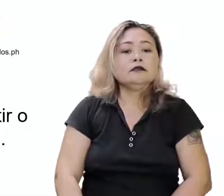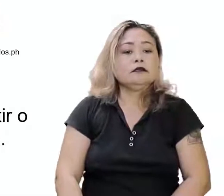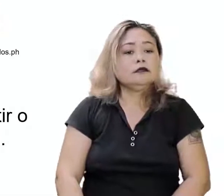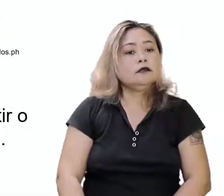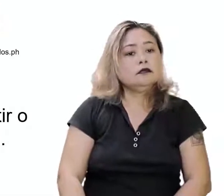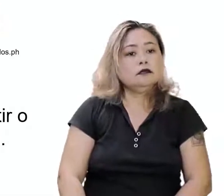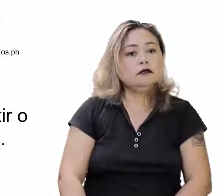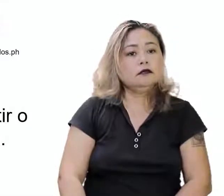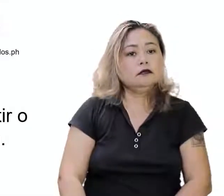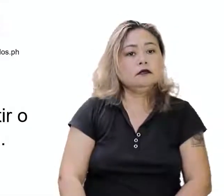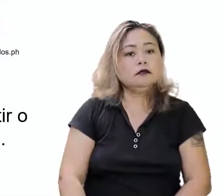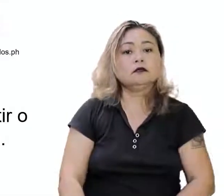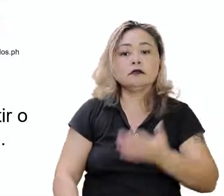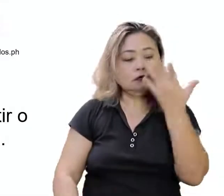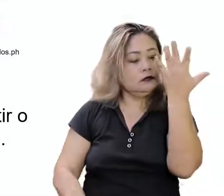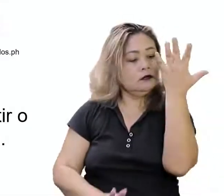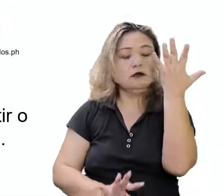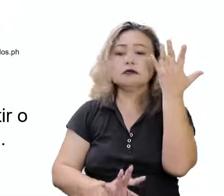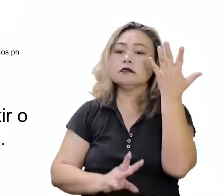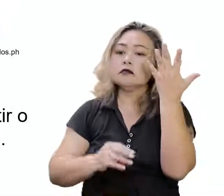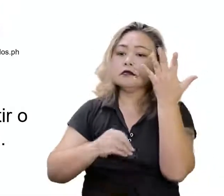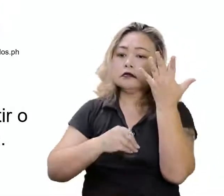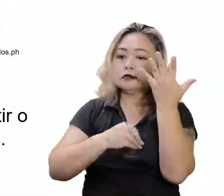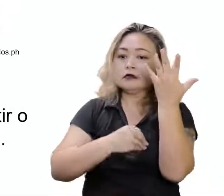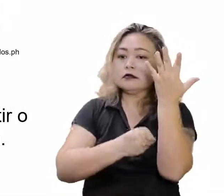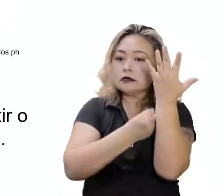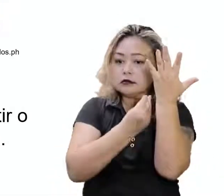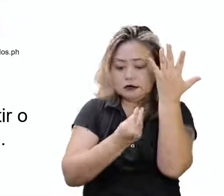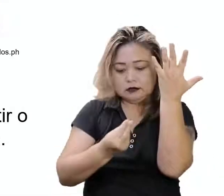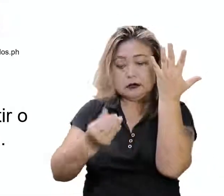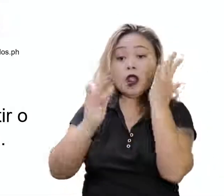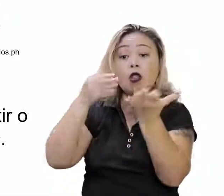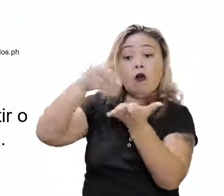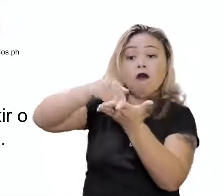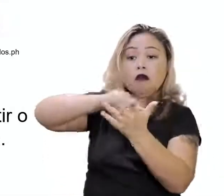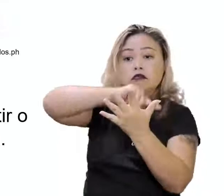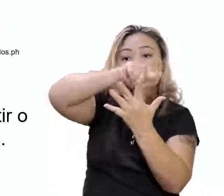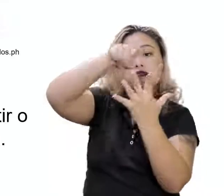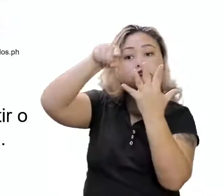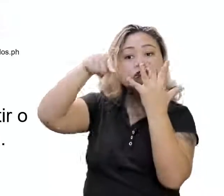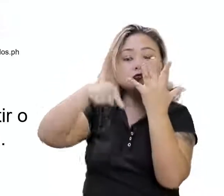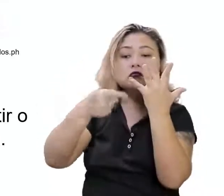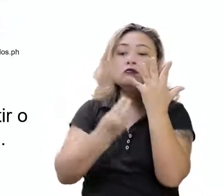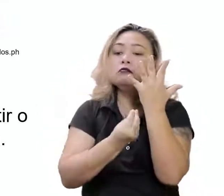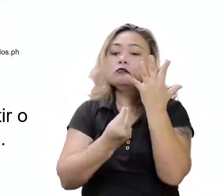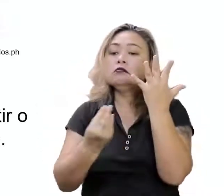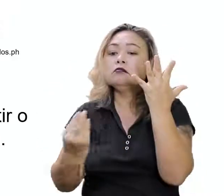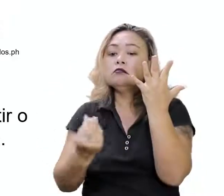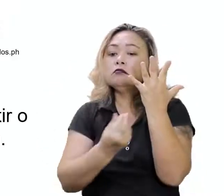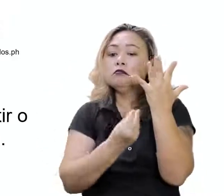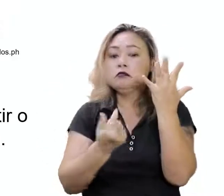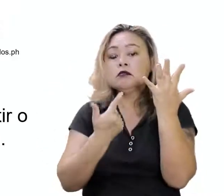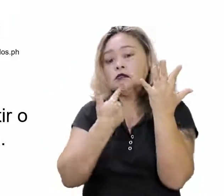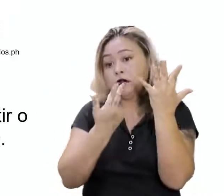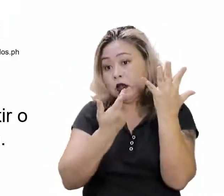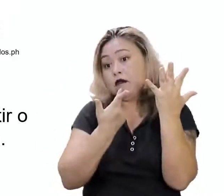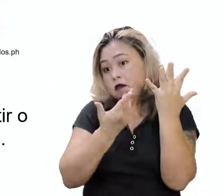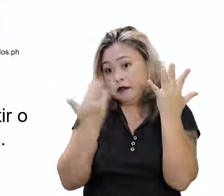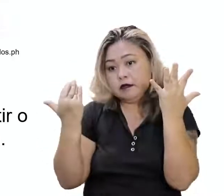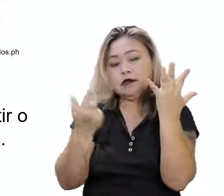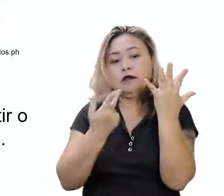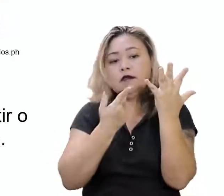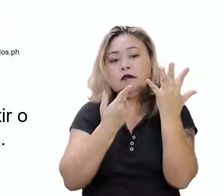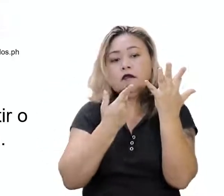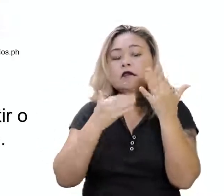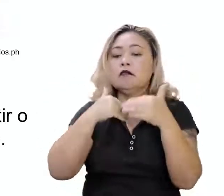Os decompositores, que são os fungos e as bactérias, aparecem no fim do ciclo, mas podem agir em qualquer nível trófico, que a gente acabou de